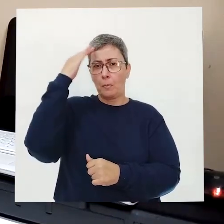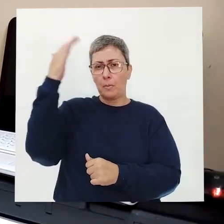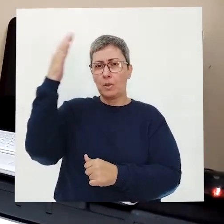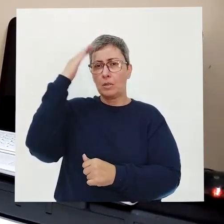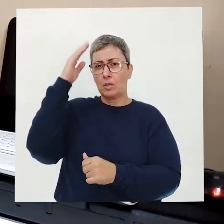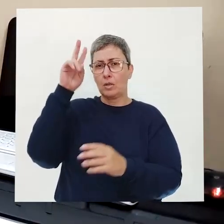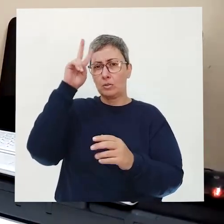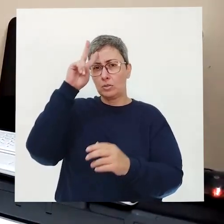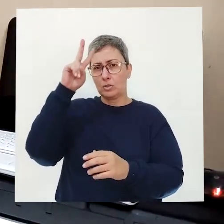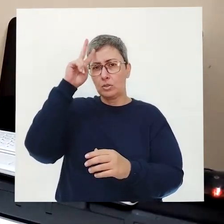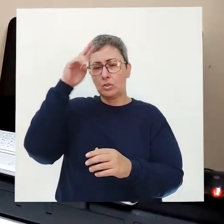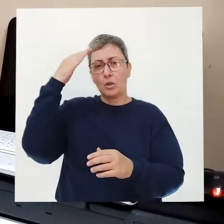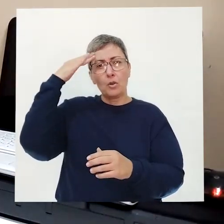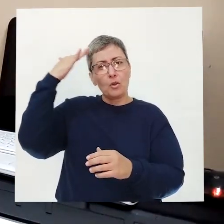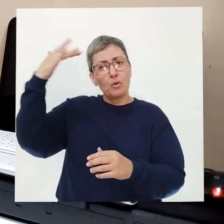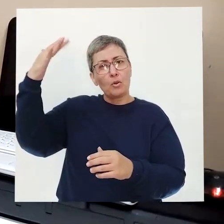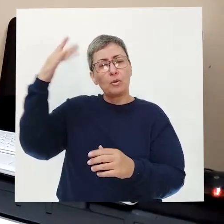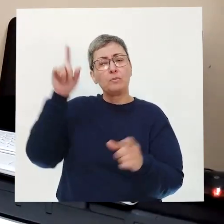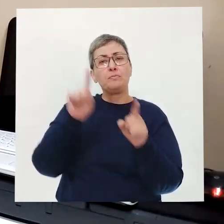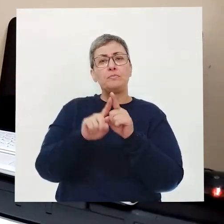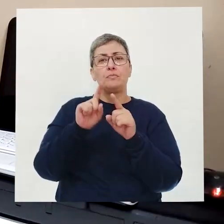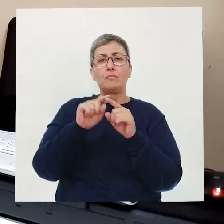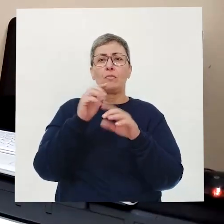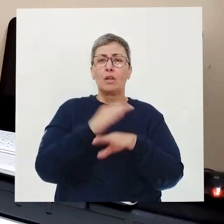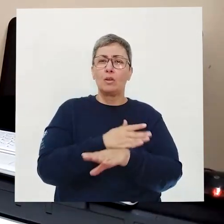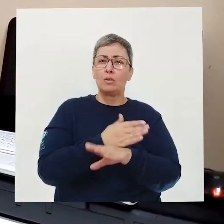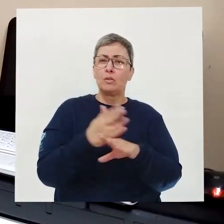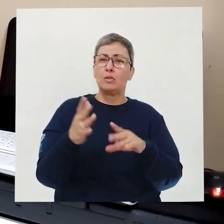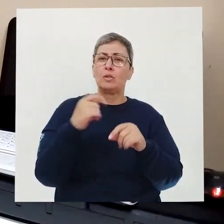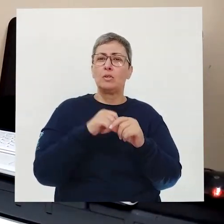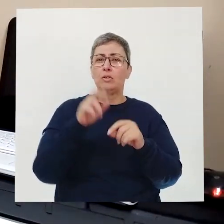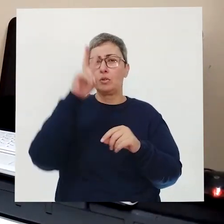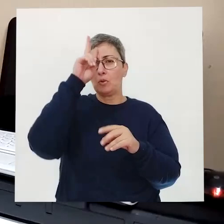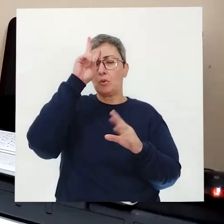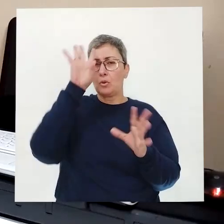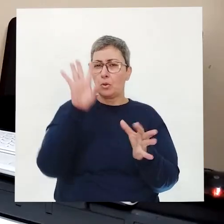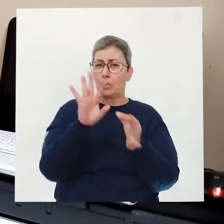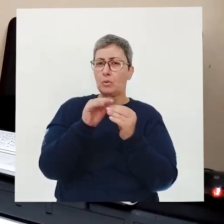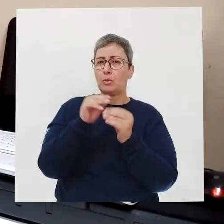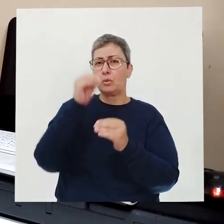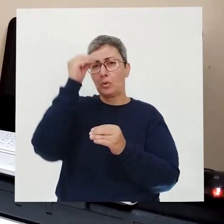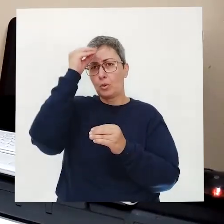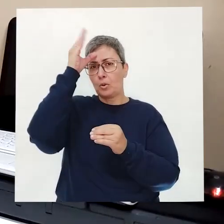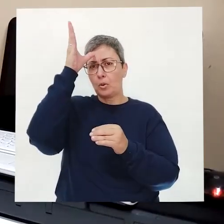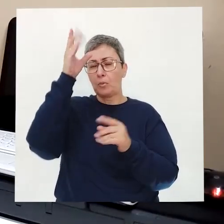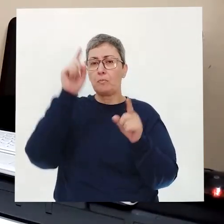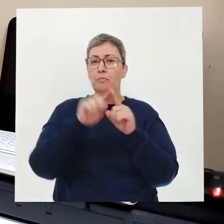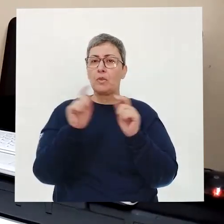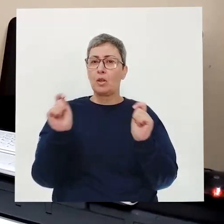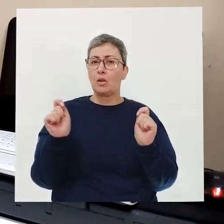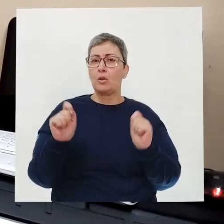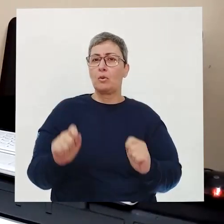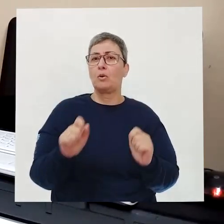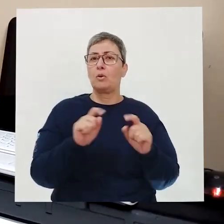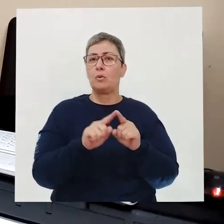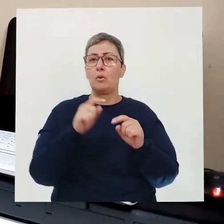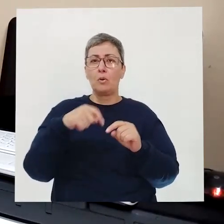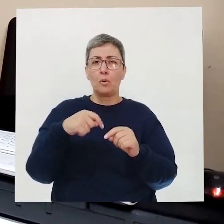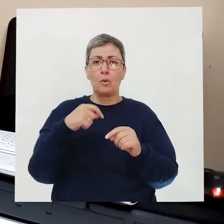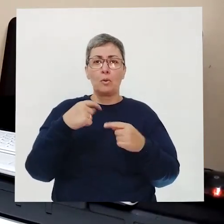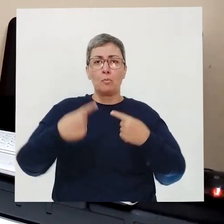da história, da filosofia, e que através dessa história ele relaciona o conhecimento ao poder